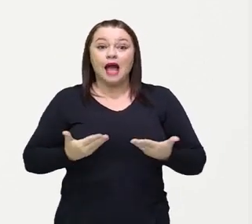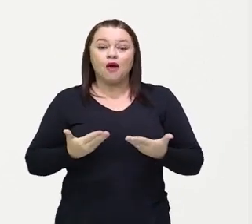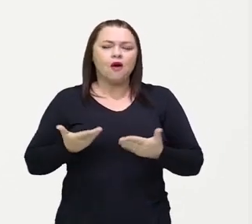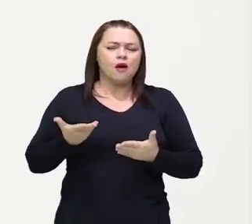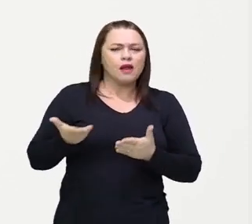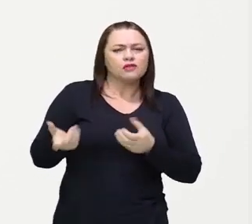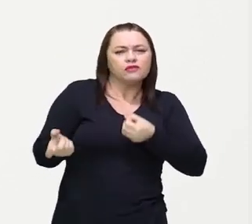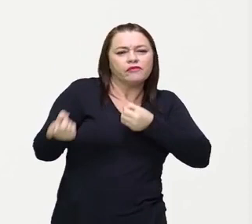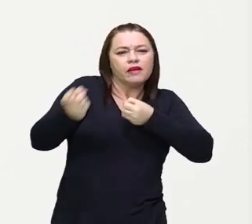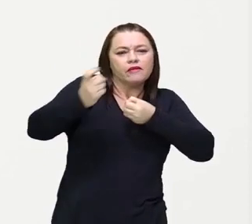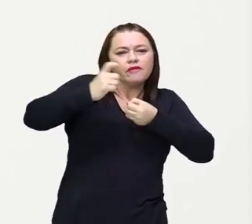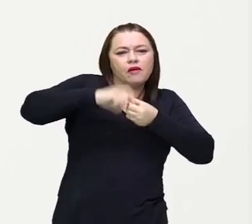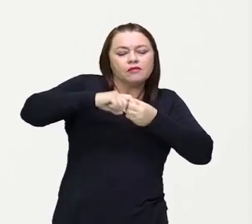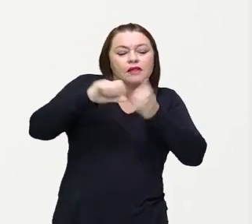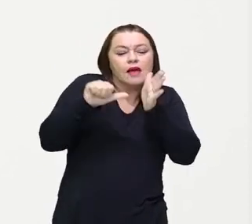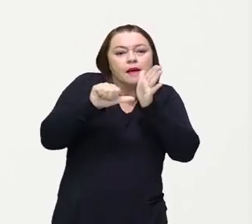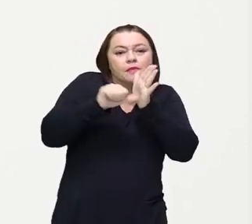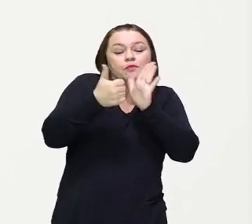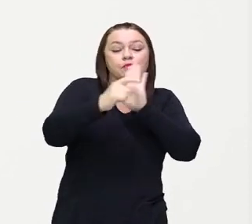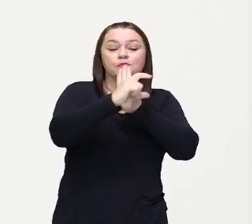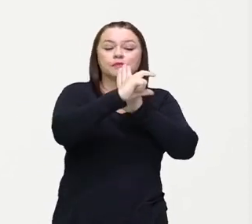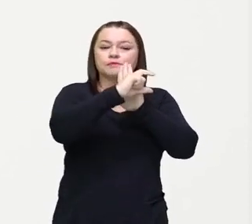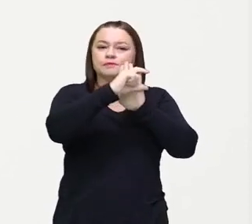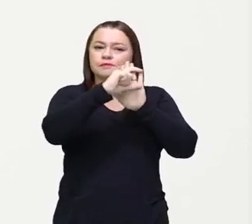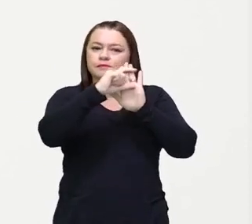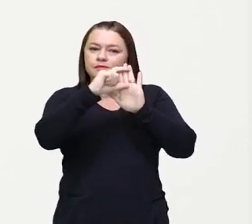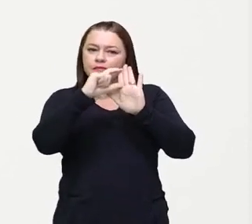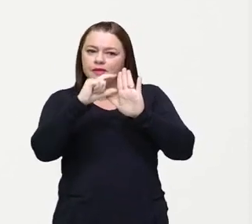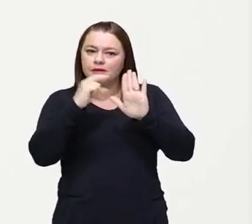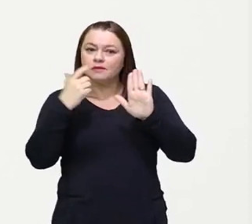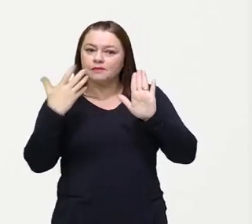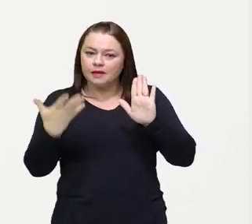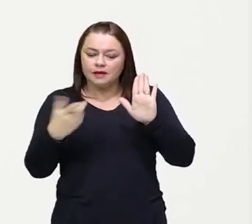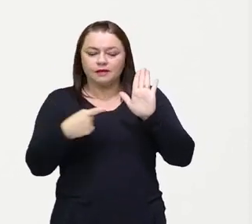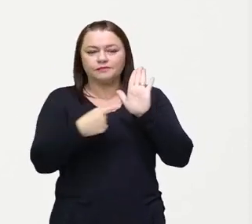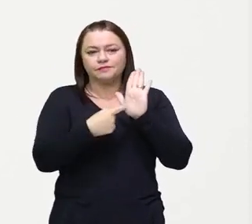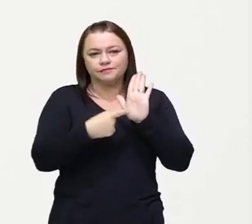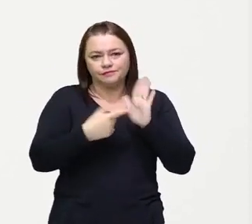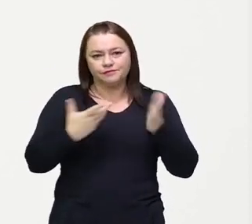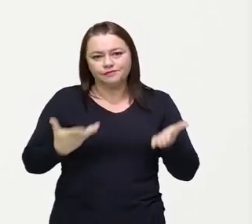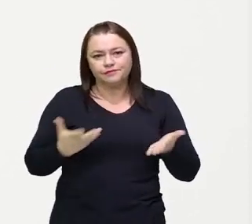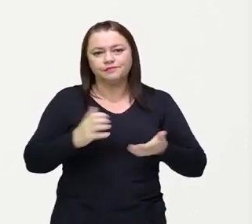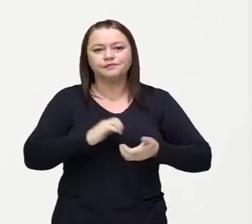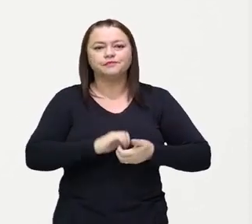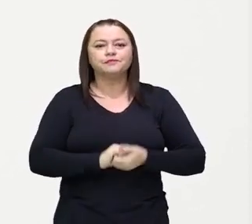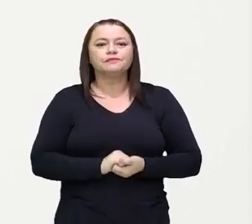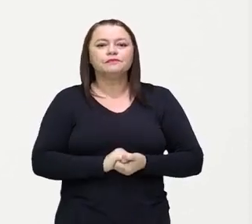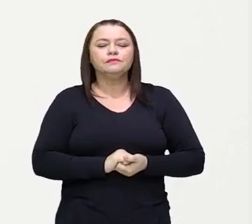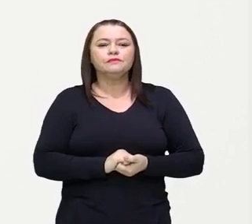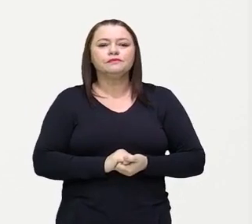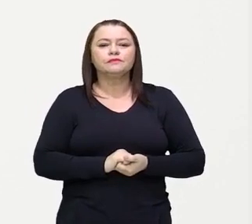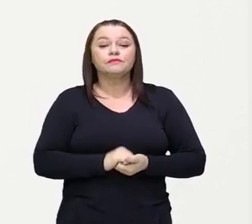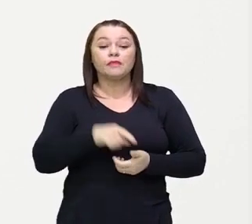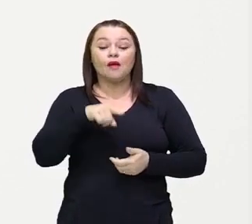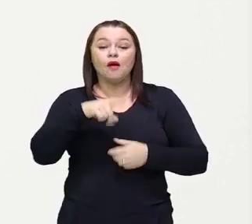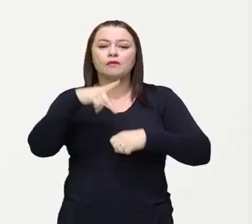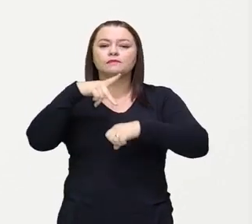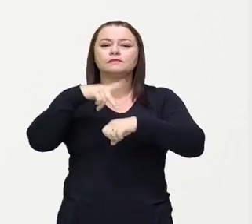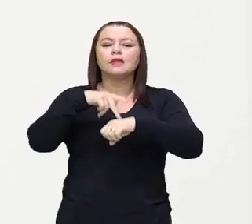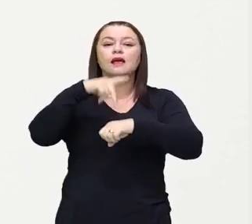vou falar aqui, ó, primeiro parágrafo. Olha só, estava